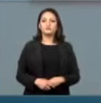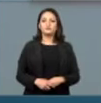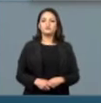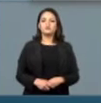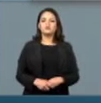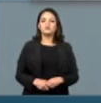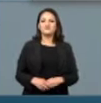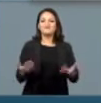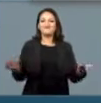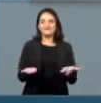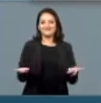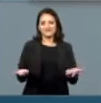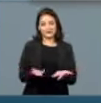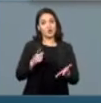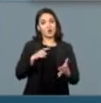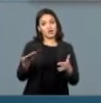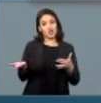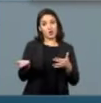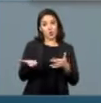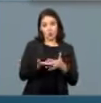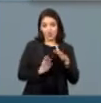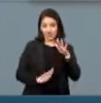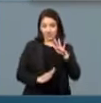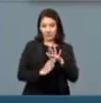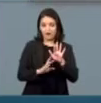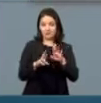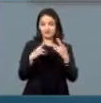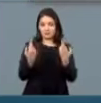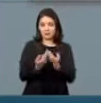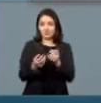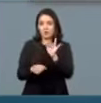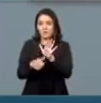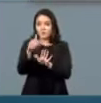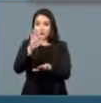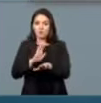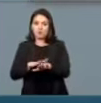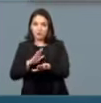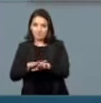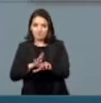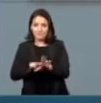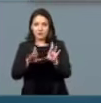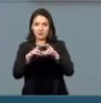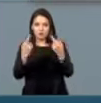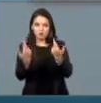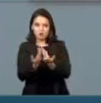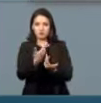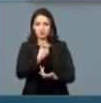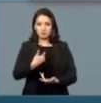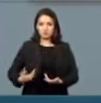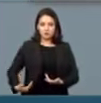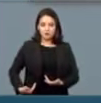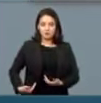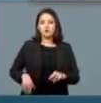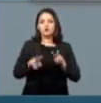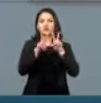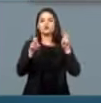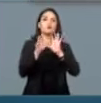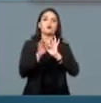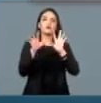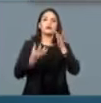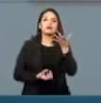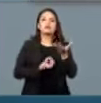Bem, agora estamos em um intervalo da sessão, foi a primeira parte da audiência pública sobre liberdades de